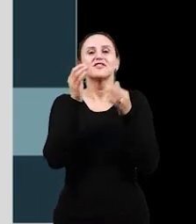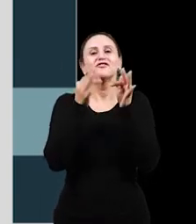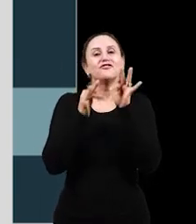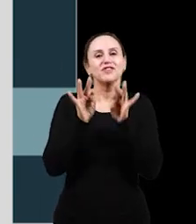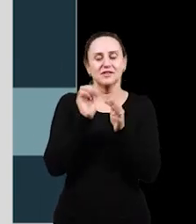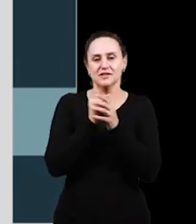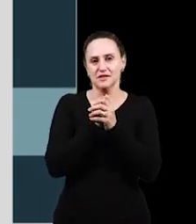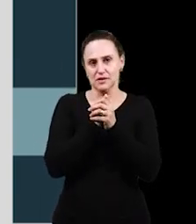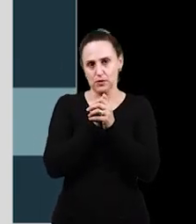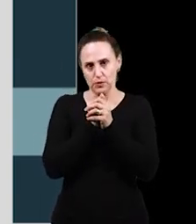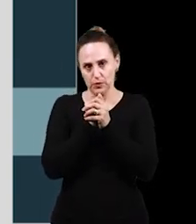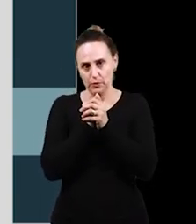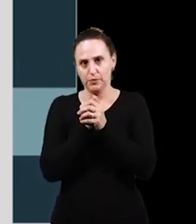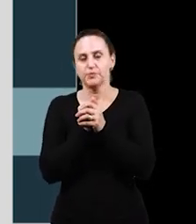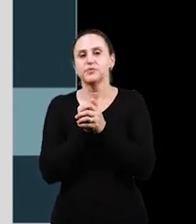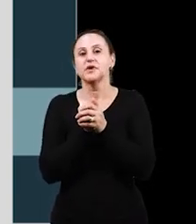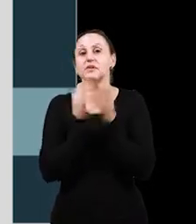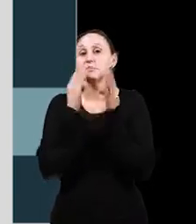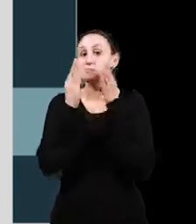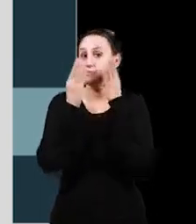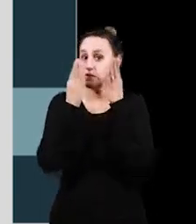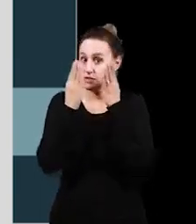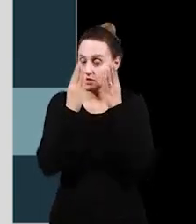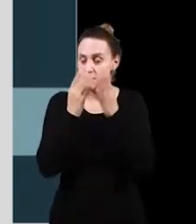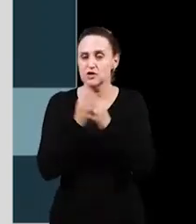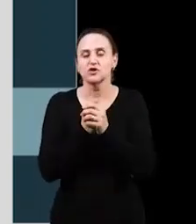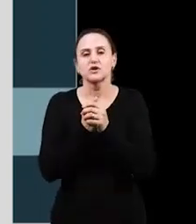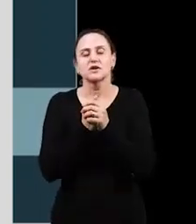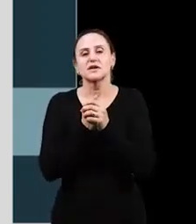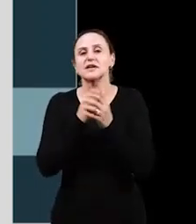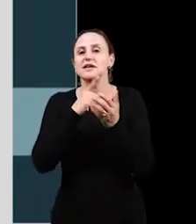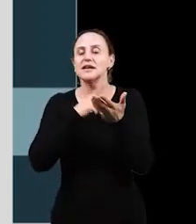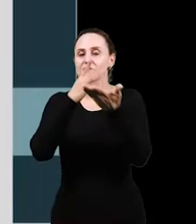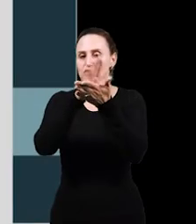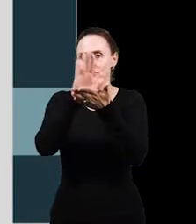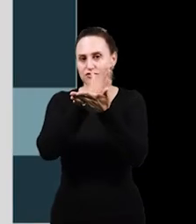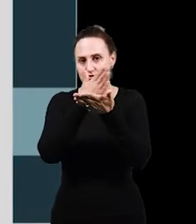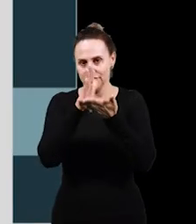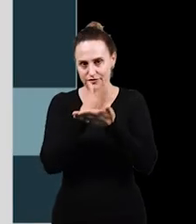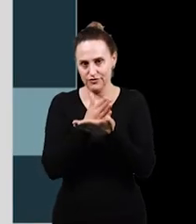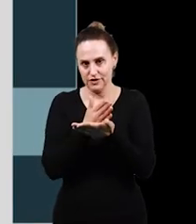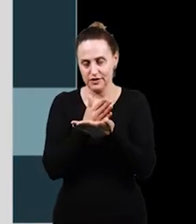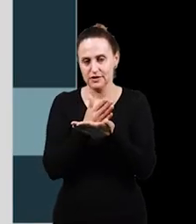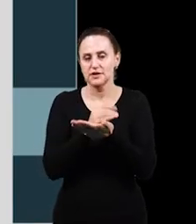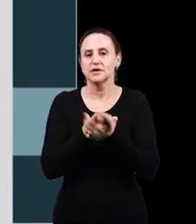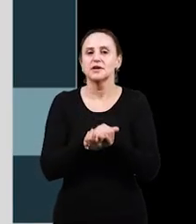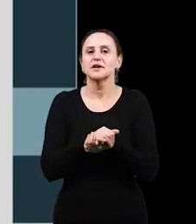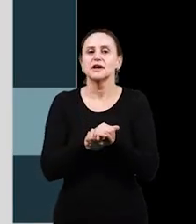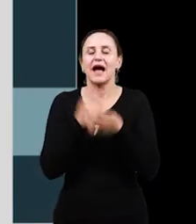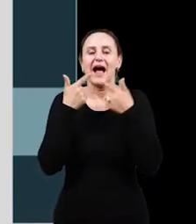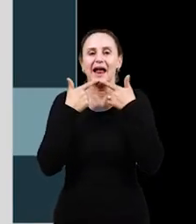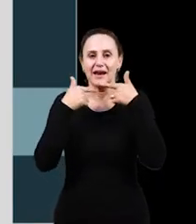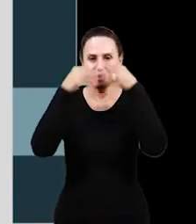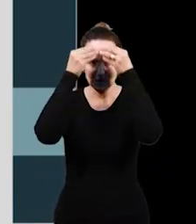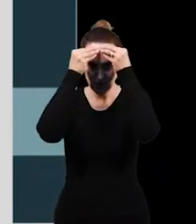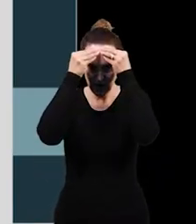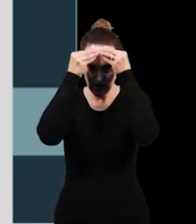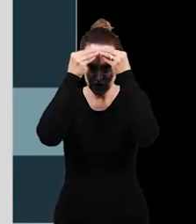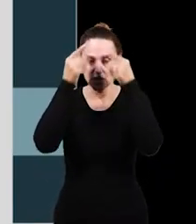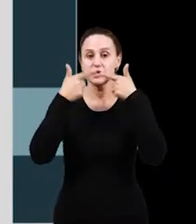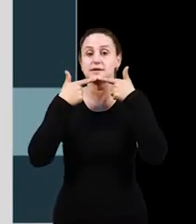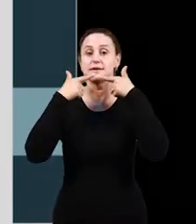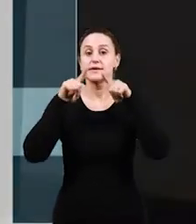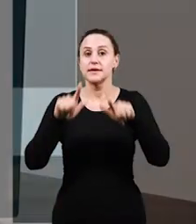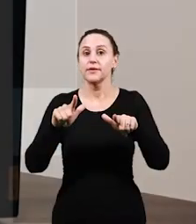linguagem esse todo multifacetado e ter OK a chama em duas partes então ele vai de a linguagem e